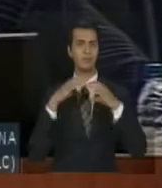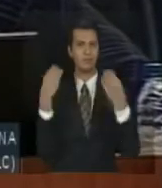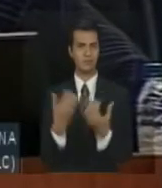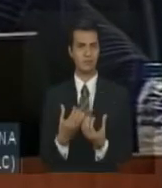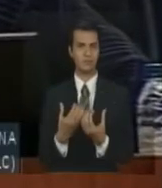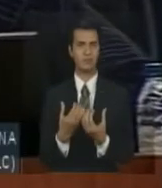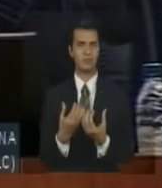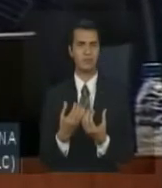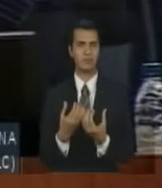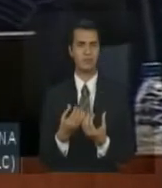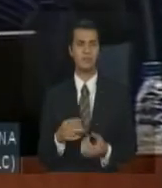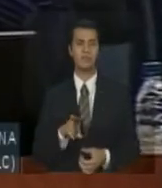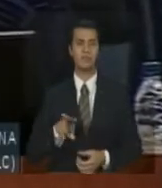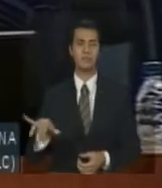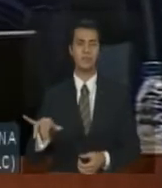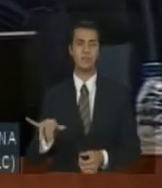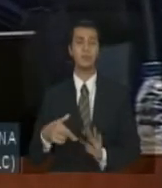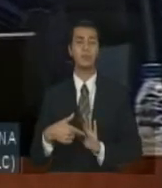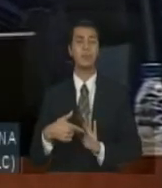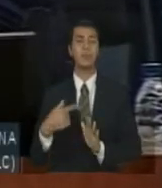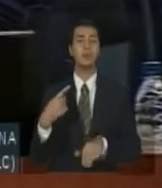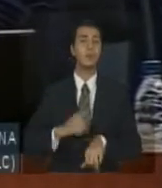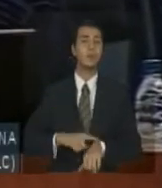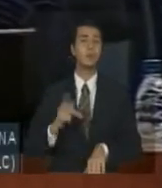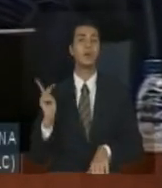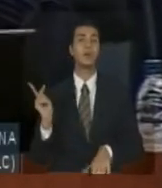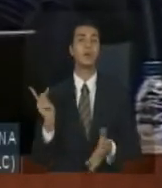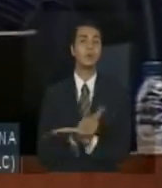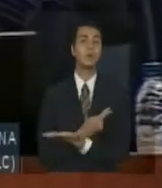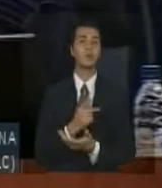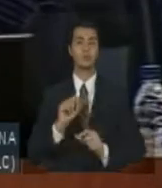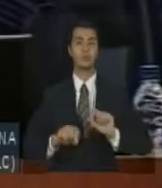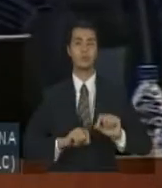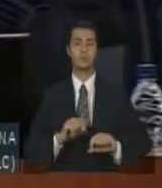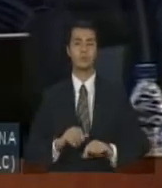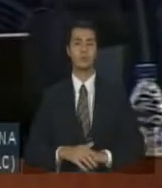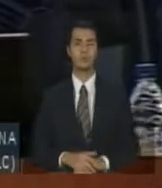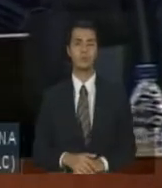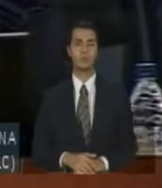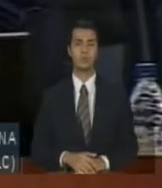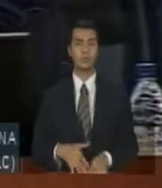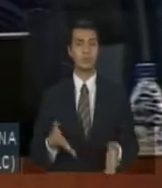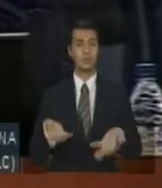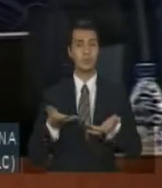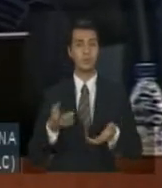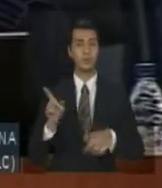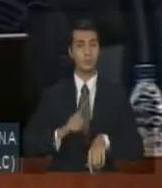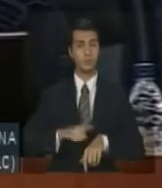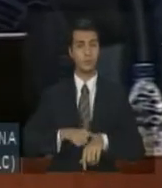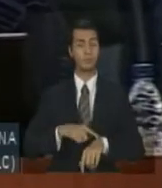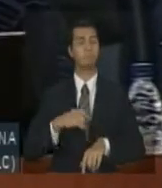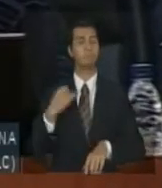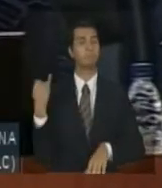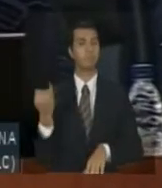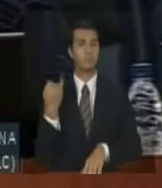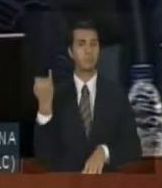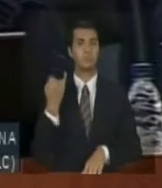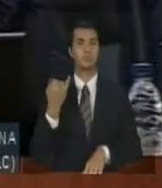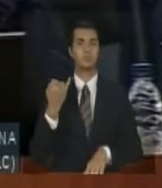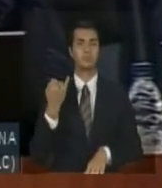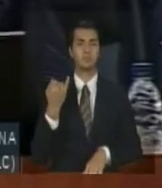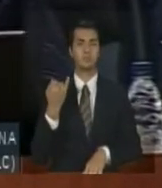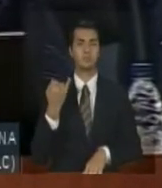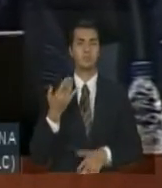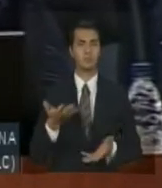momento que nós queremos que seja um momento importante de